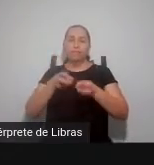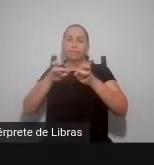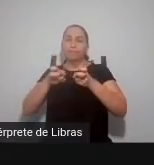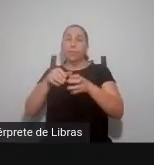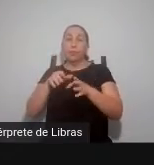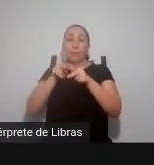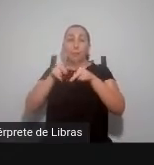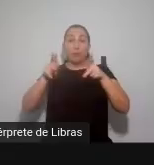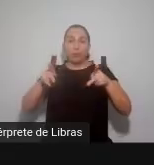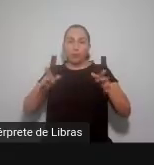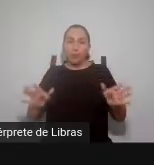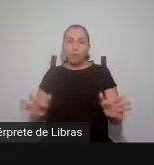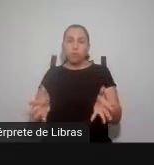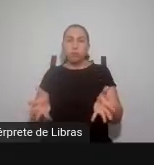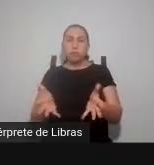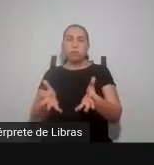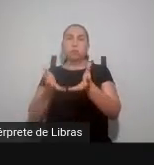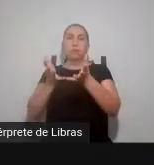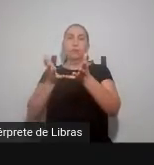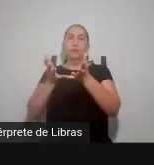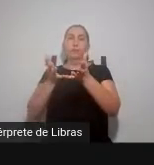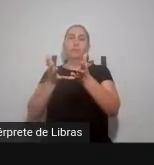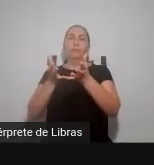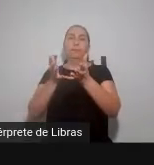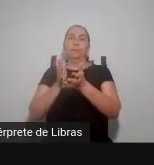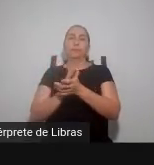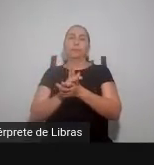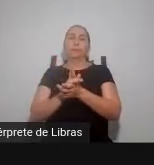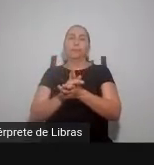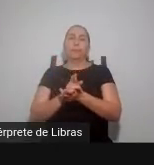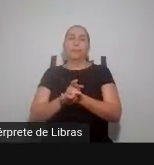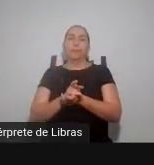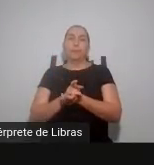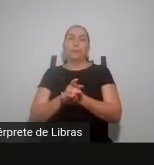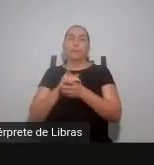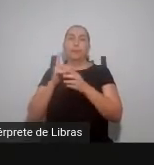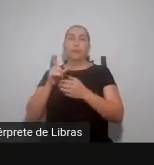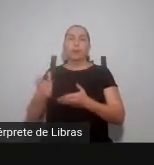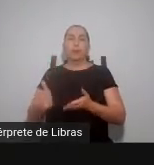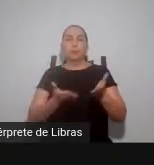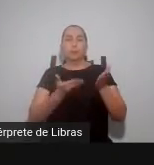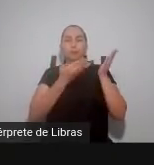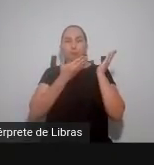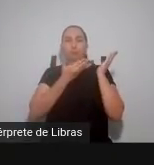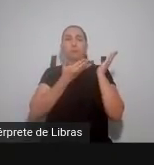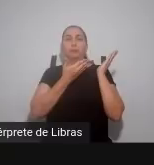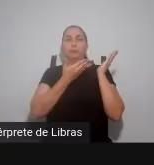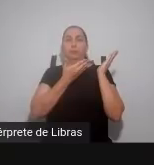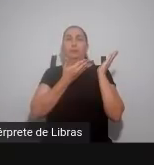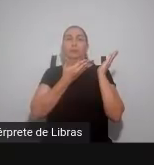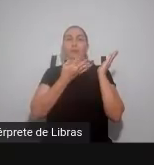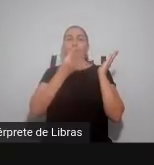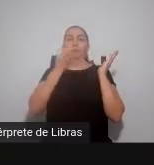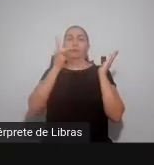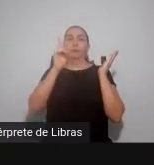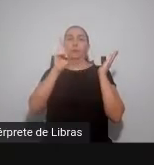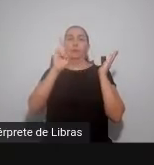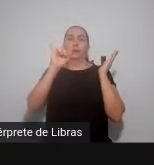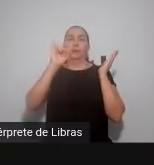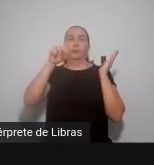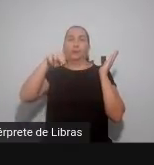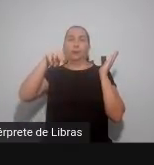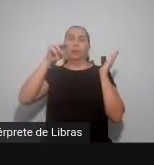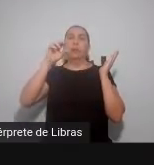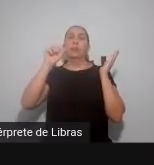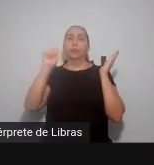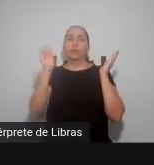circular tudo isso. Aqui, trinca mágica, que tem o baralho, as cartas são essas aqui,